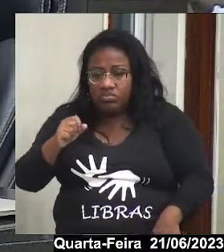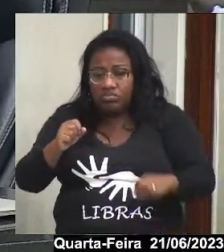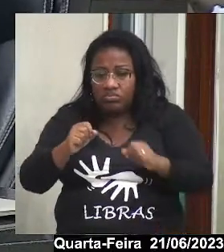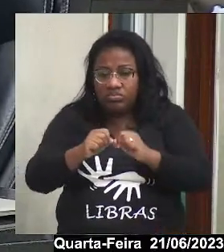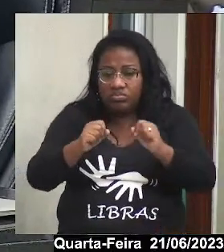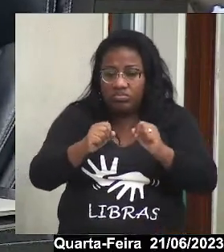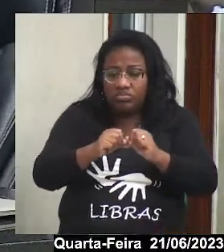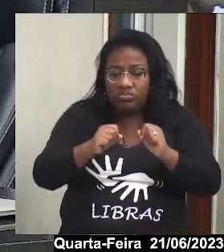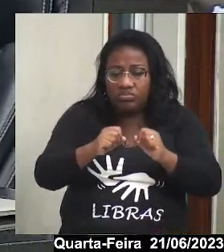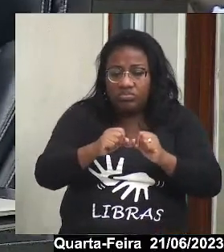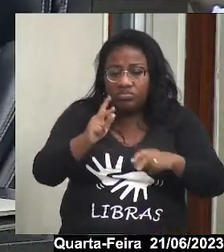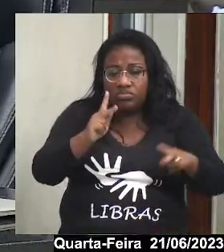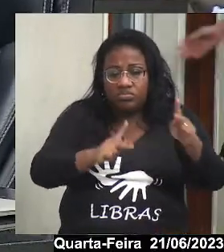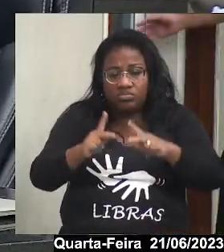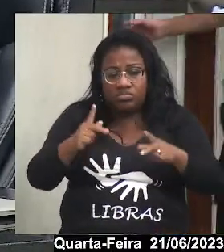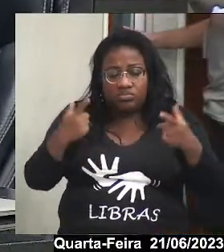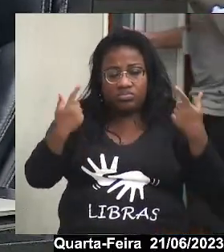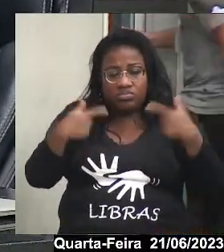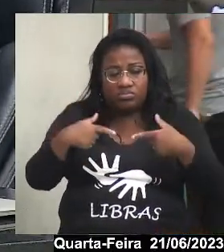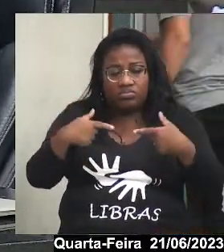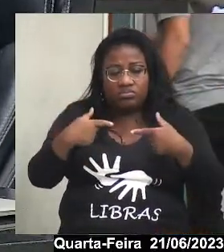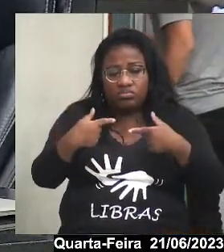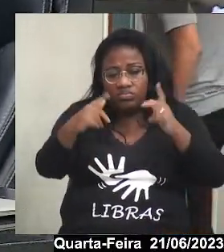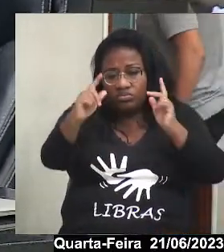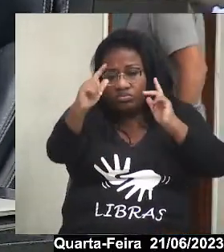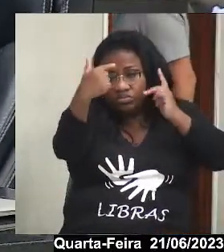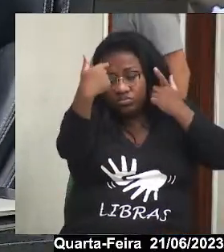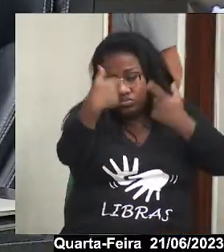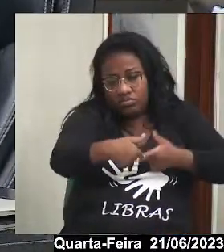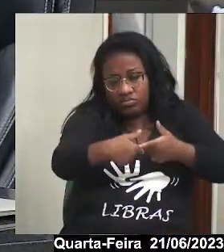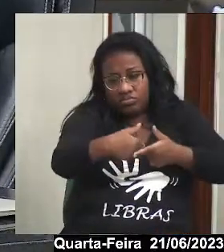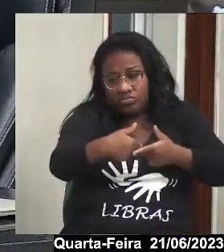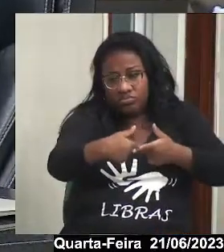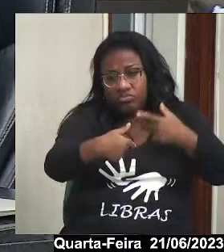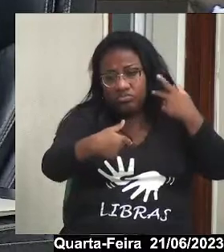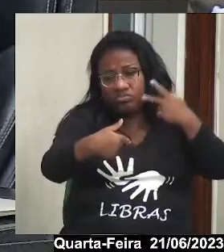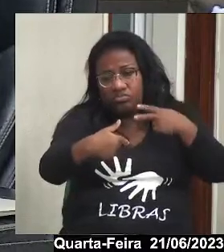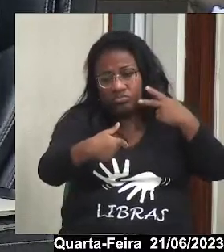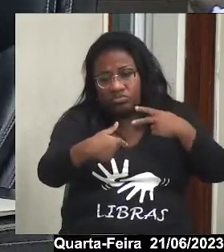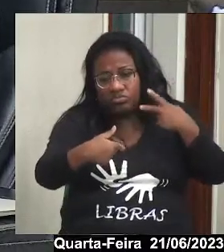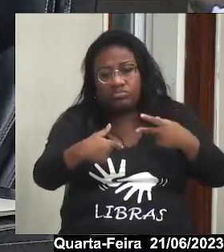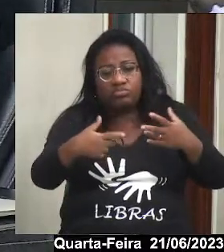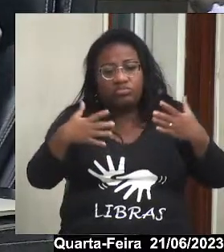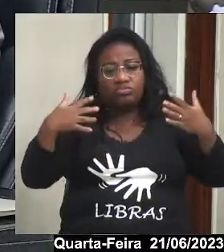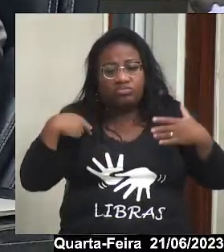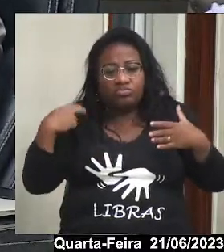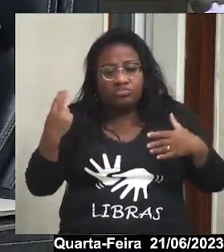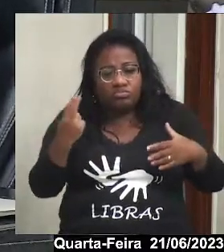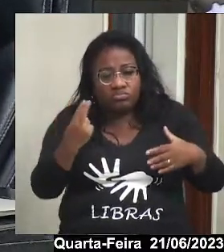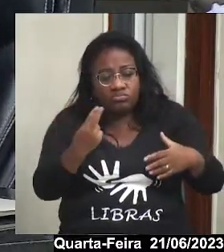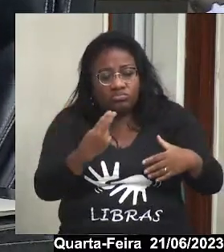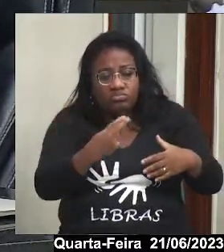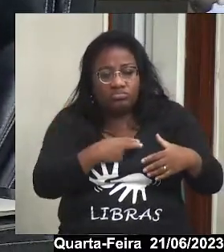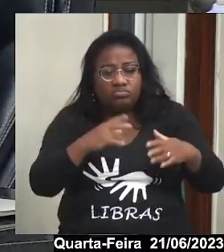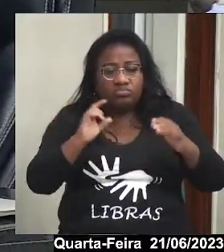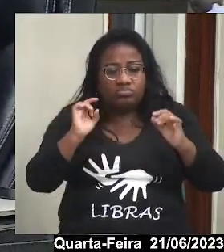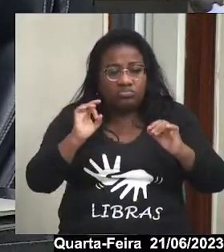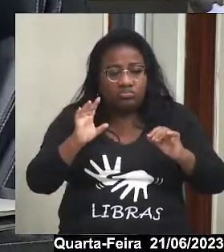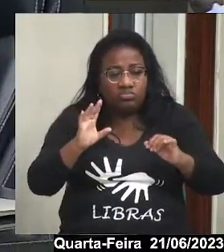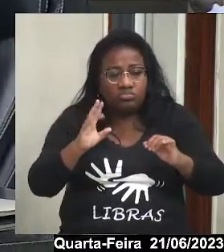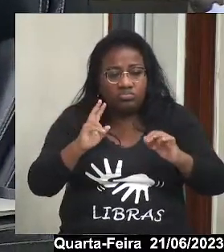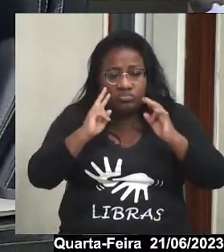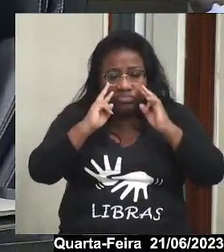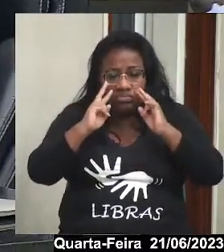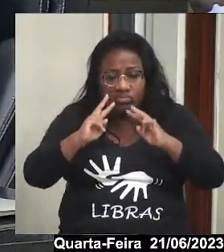a população contra nós, vereadores, ele tinha que deixar bem claro que não cabe a nós. Está aqui, ó, na lei orgânica do município. É